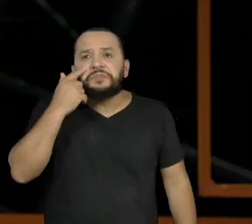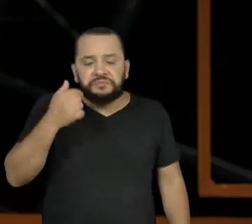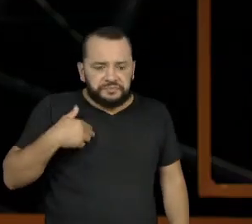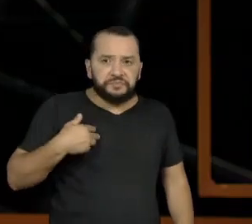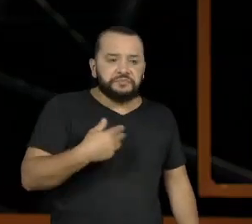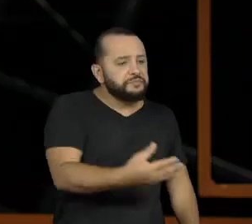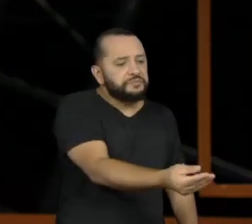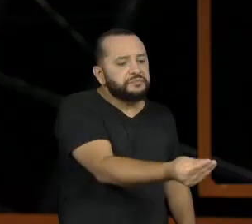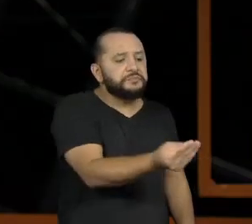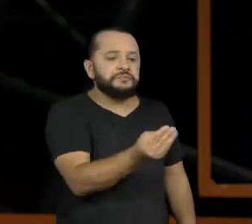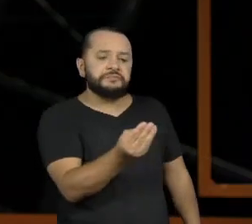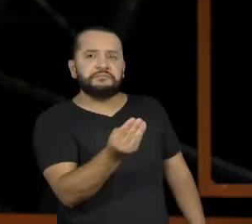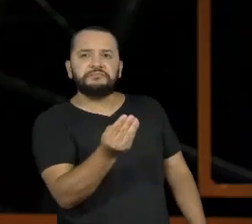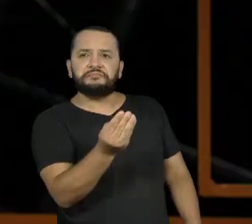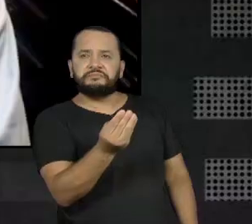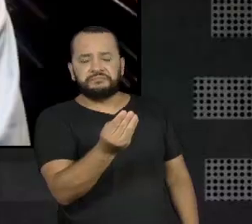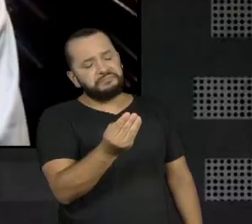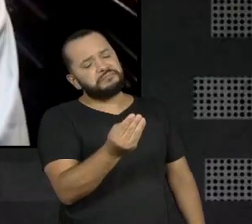Ele pegou meu